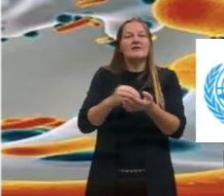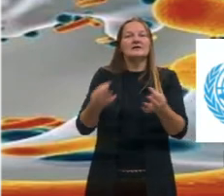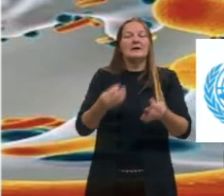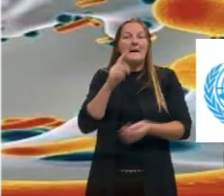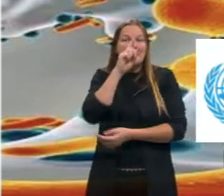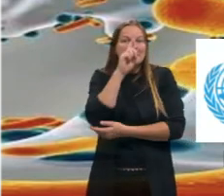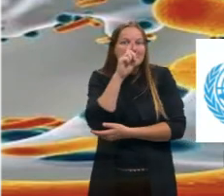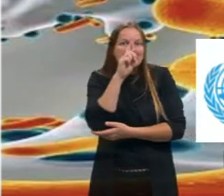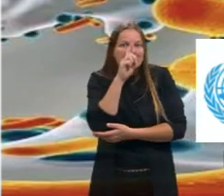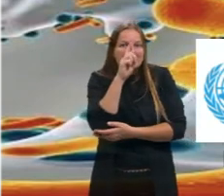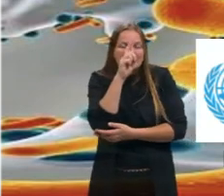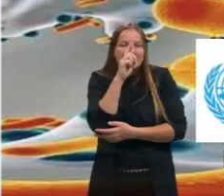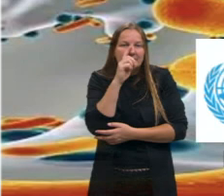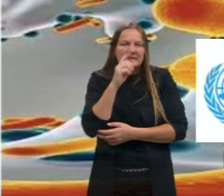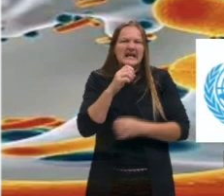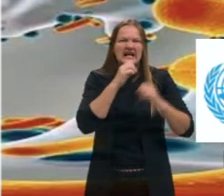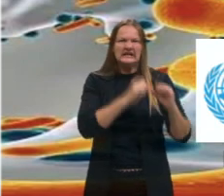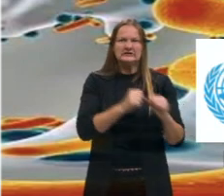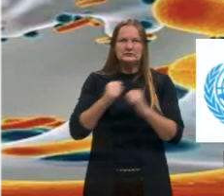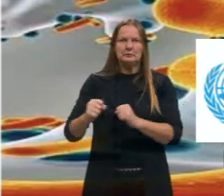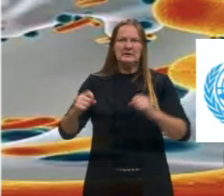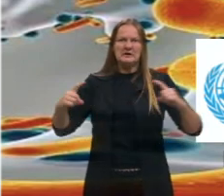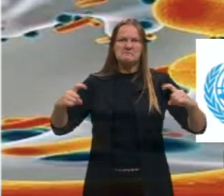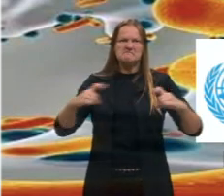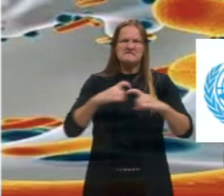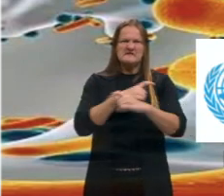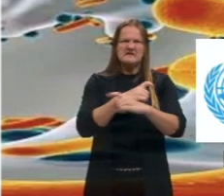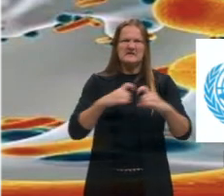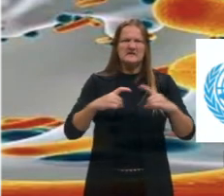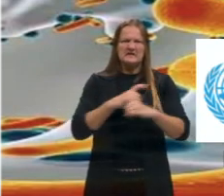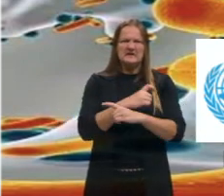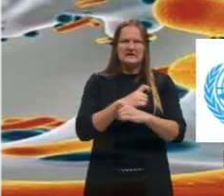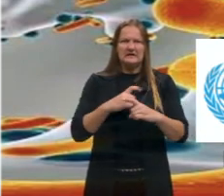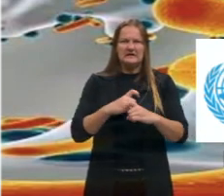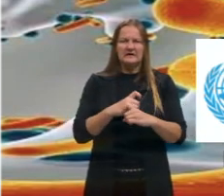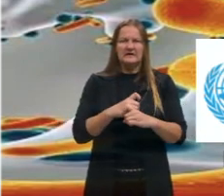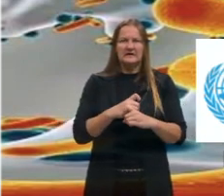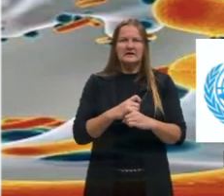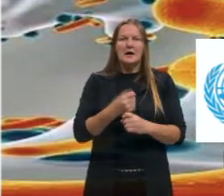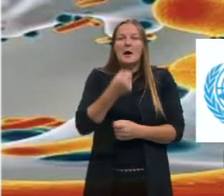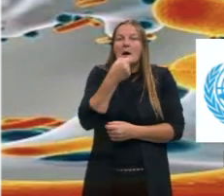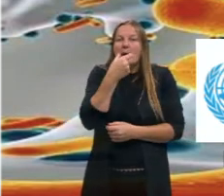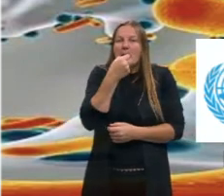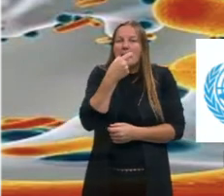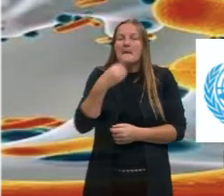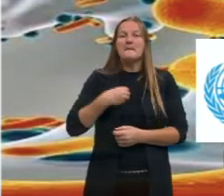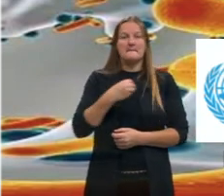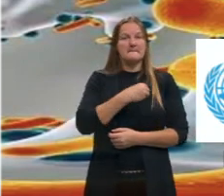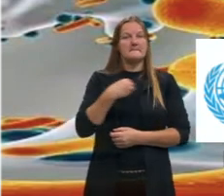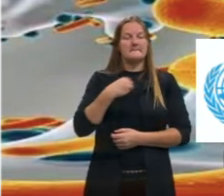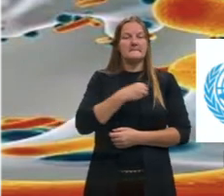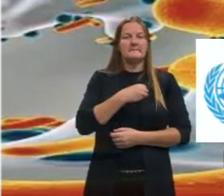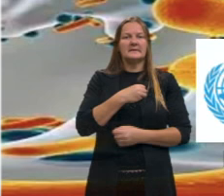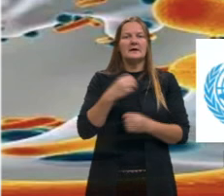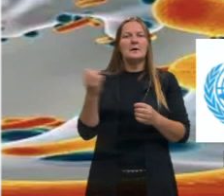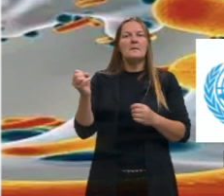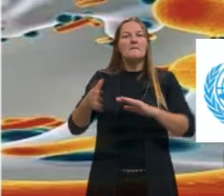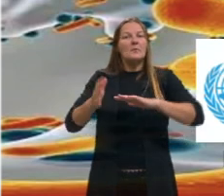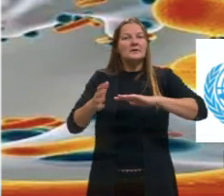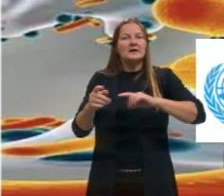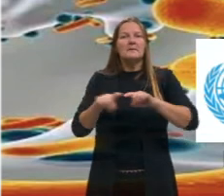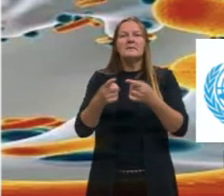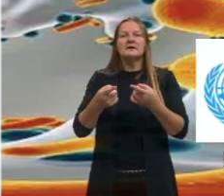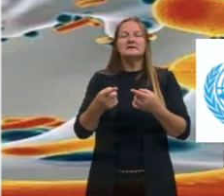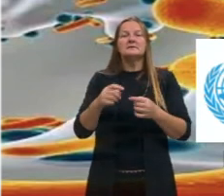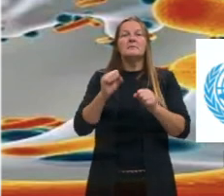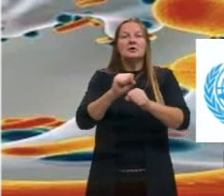perigo é que super bactérias possam escapar da Medicina moderna e desencadear uma